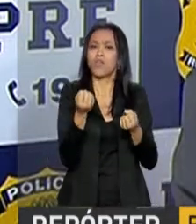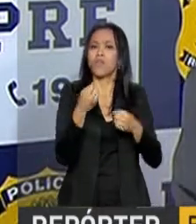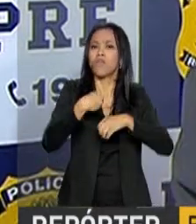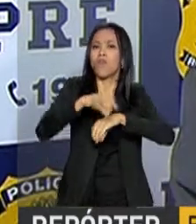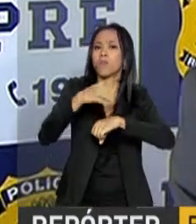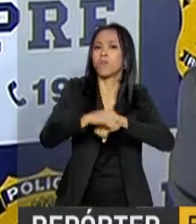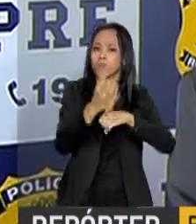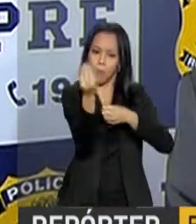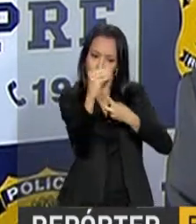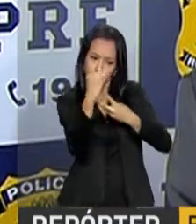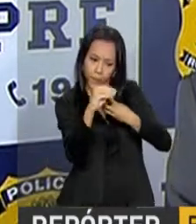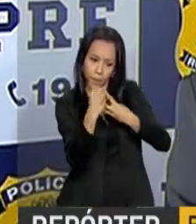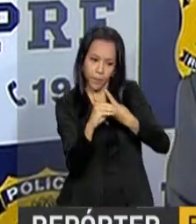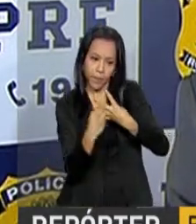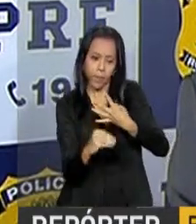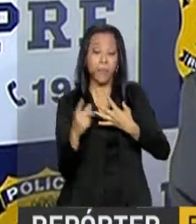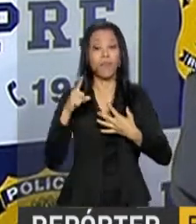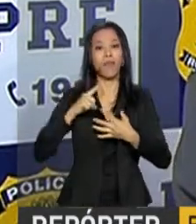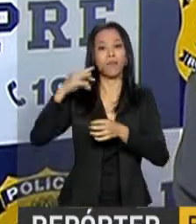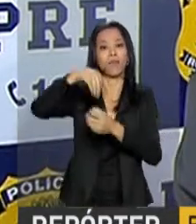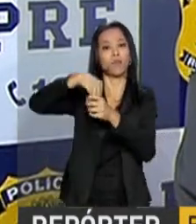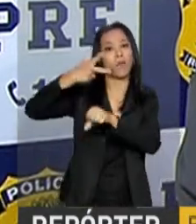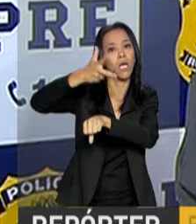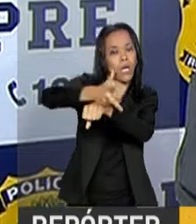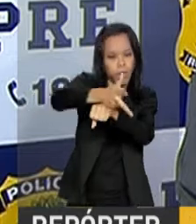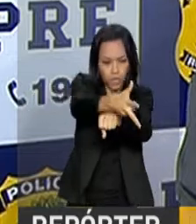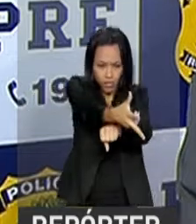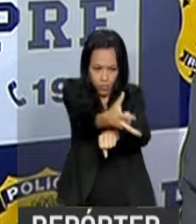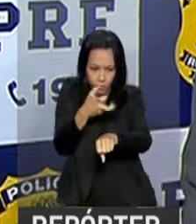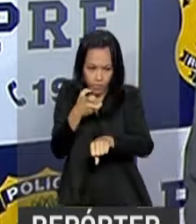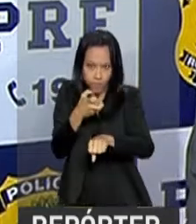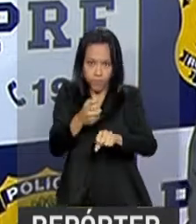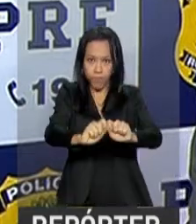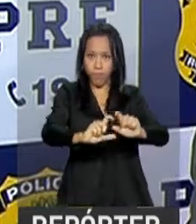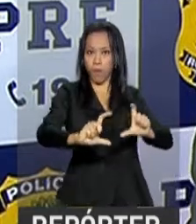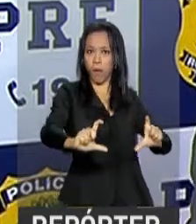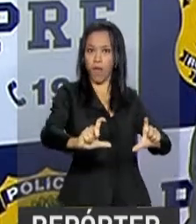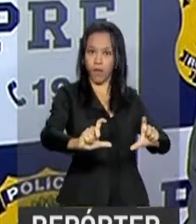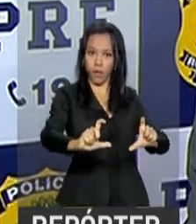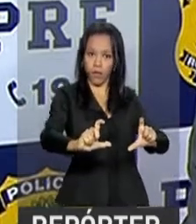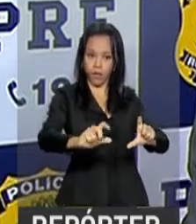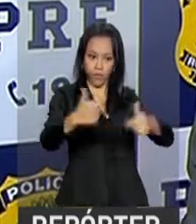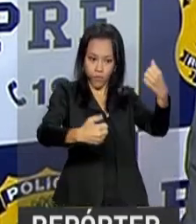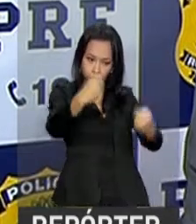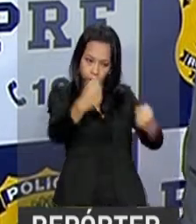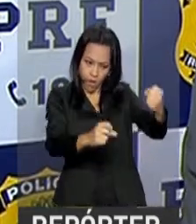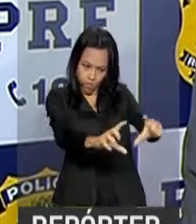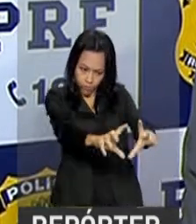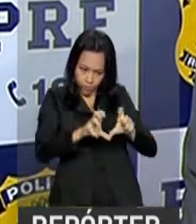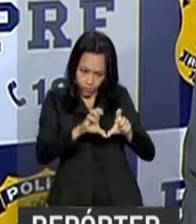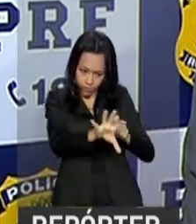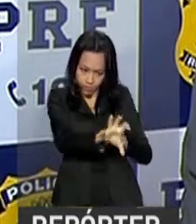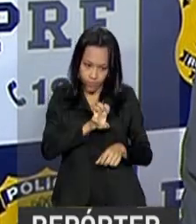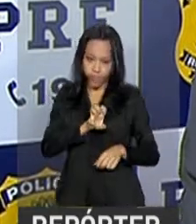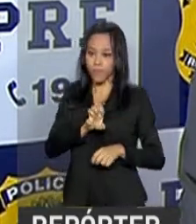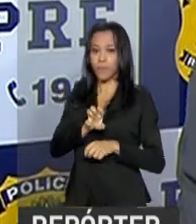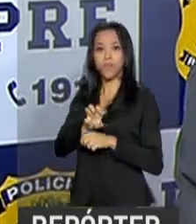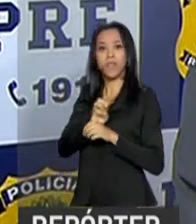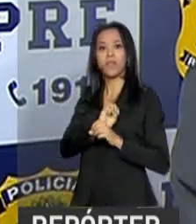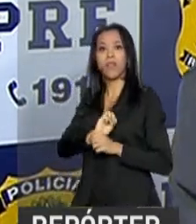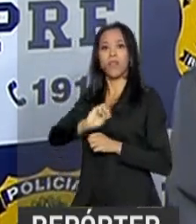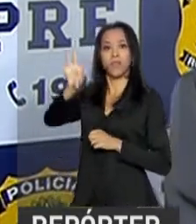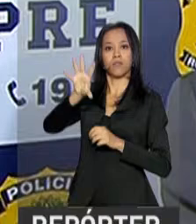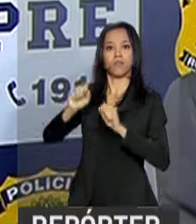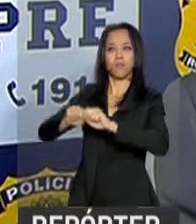leitura das características daquele veículo e da placa passa aqueles dados imediatamente para um centro tá certo